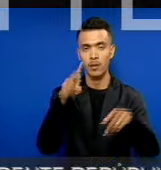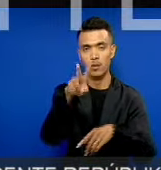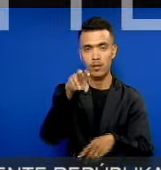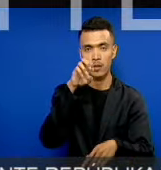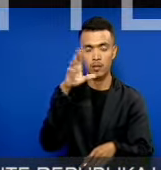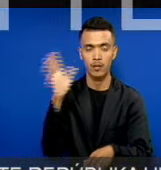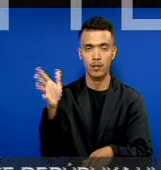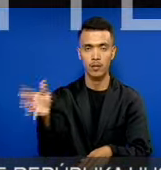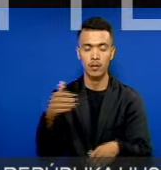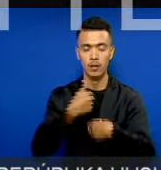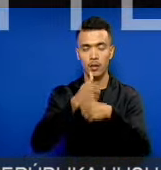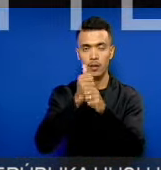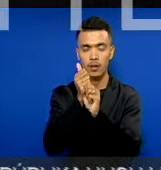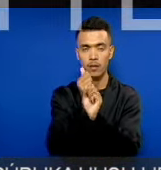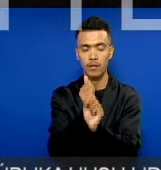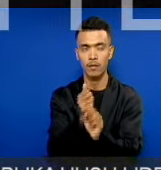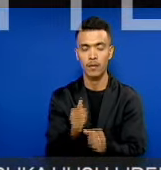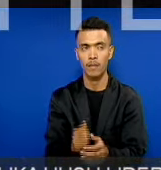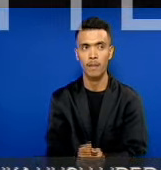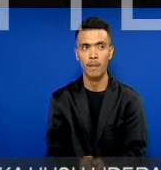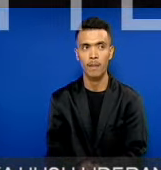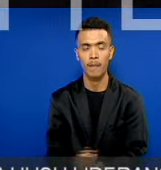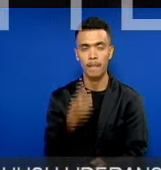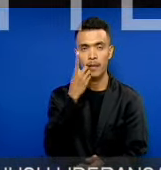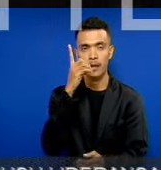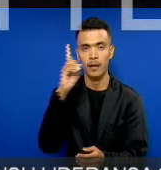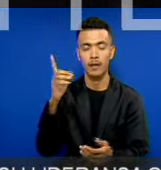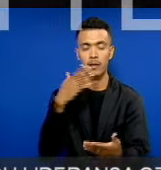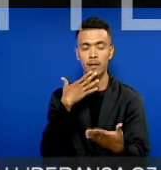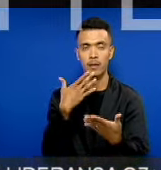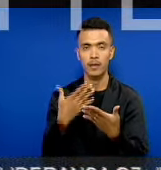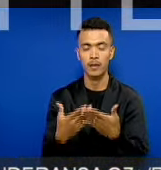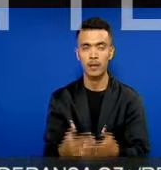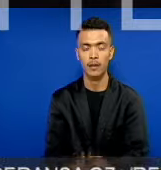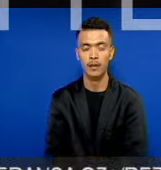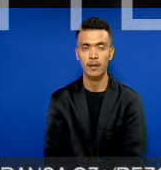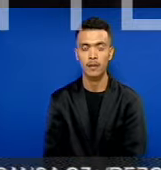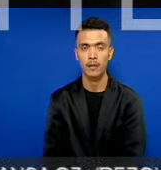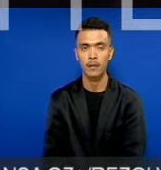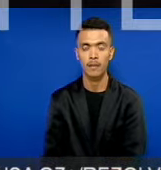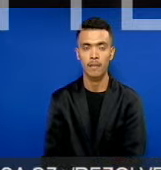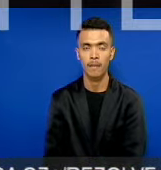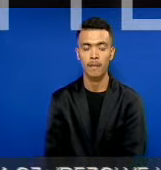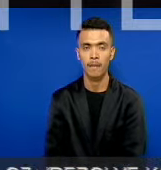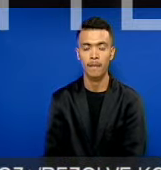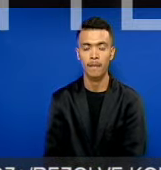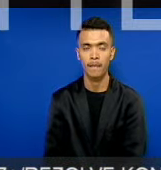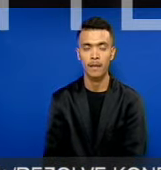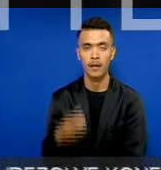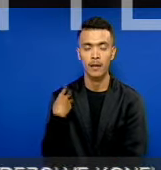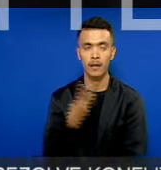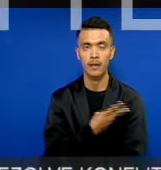Ok, café sira nene, ok, iene ia brand ou ninia brand é mesa coi oindet. Ok, itakar kata promove